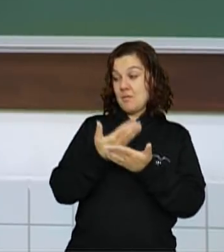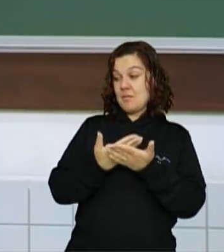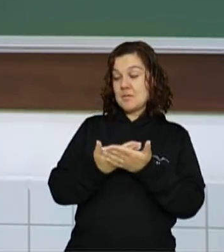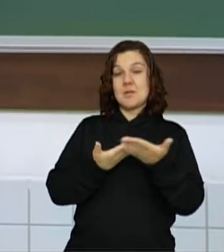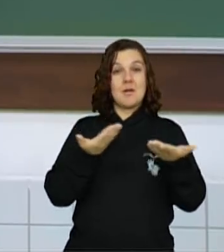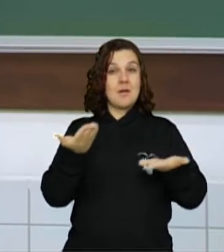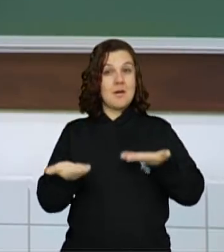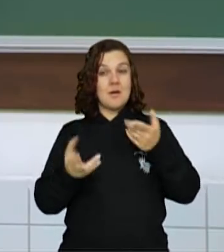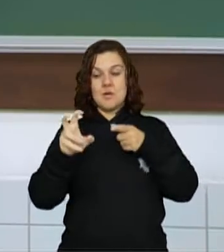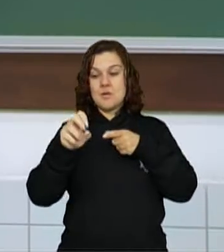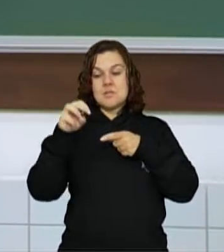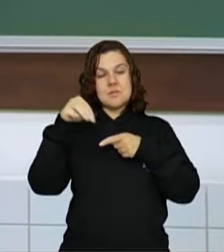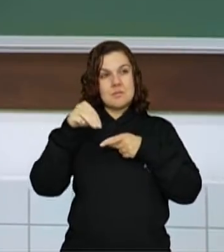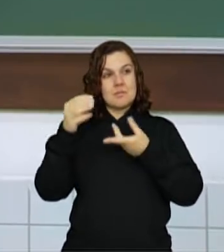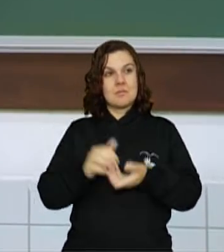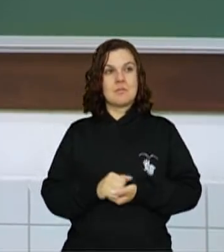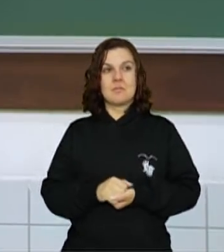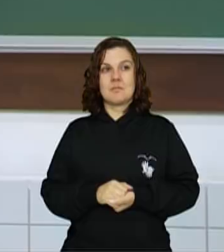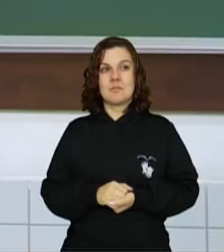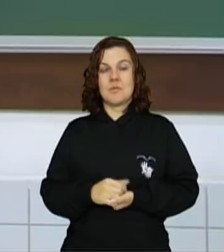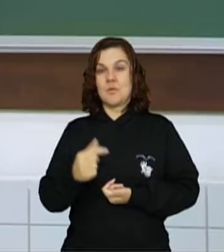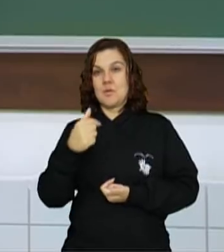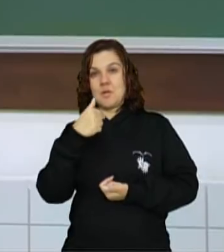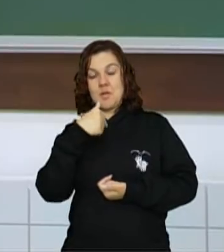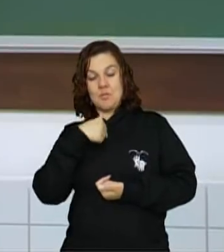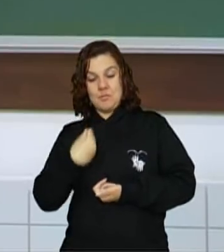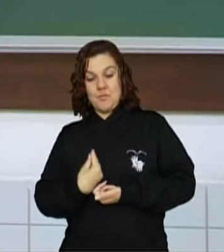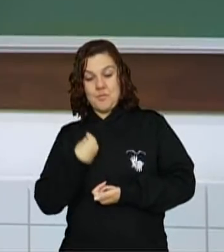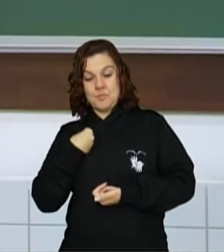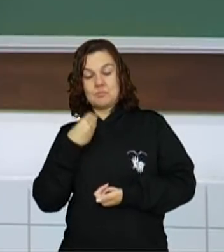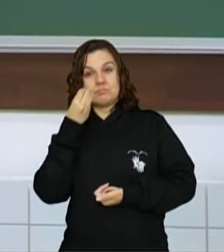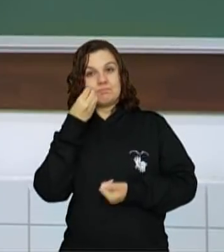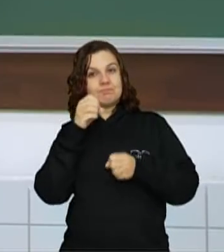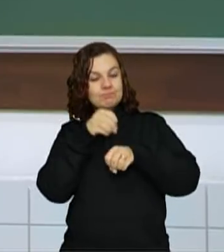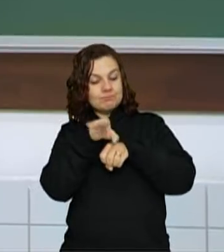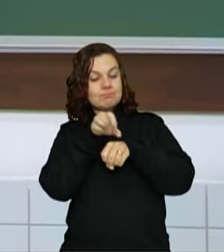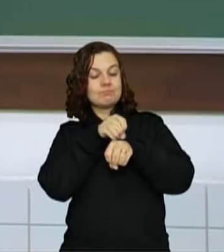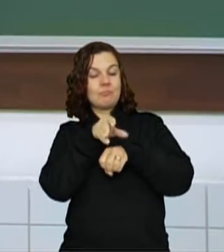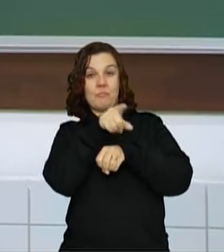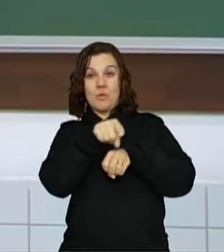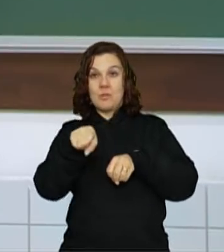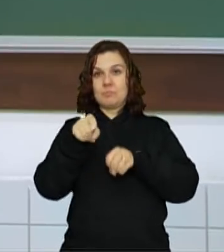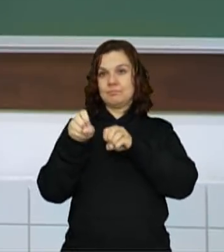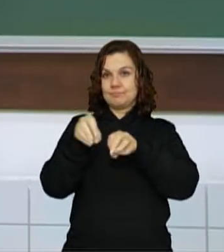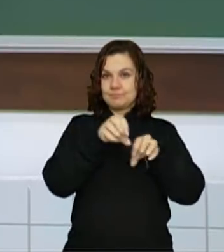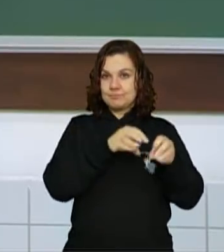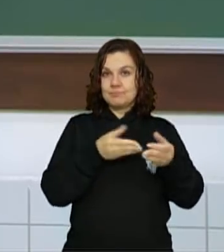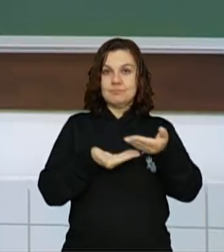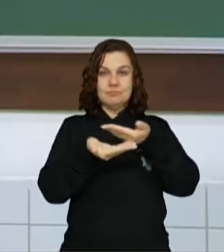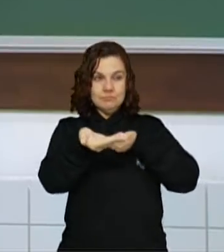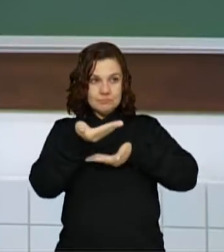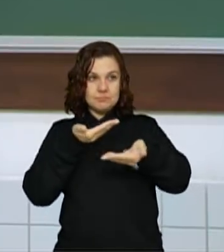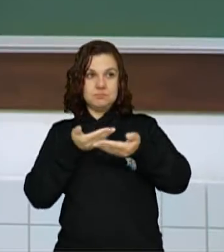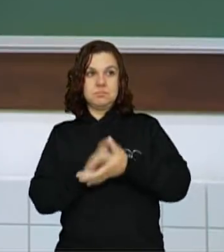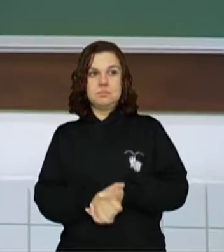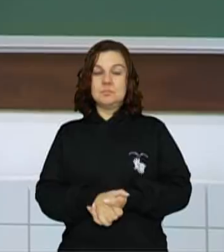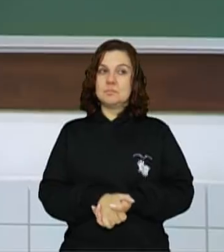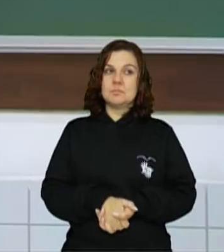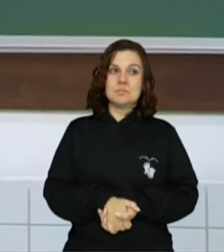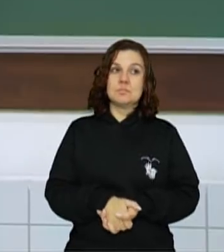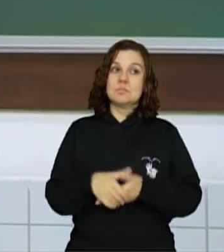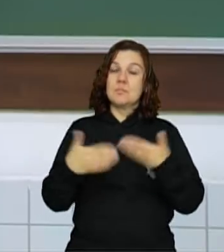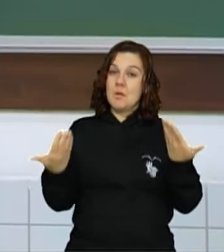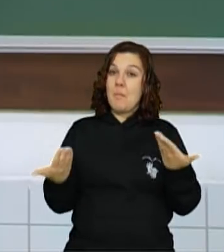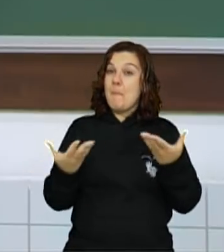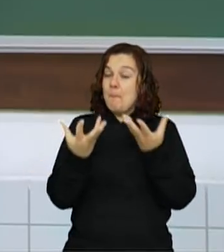aqui de 50 minutos que eu estou aqui tentando passar o conteúdo para vocês, ensinando o conteúdo, porque